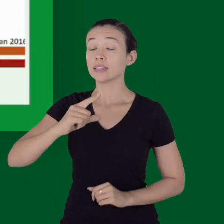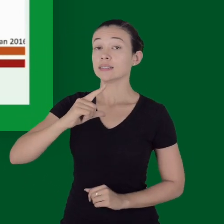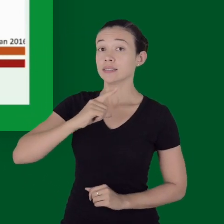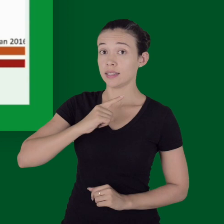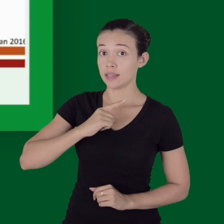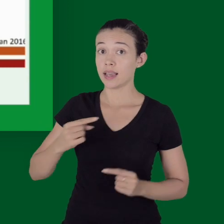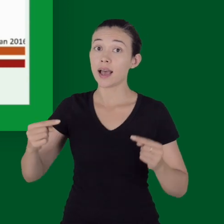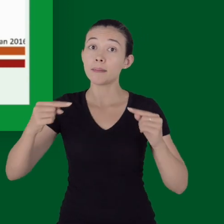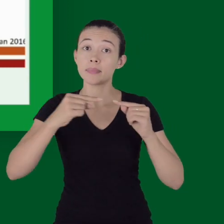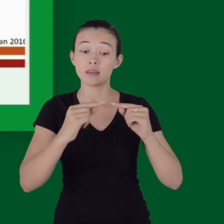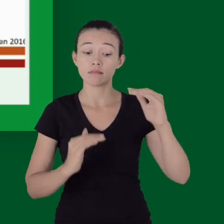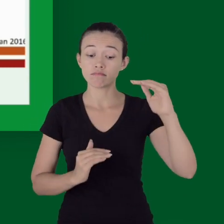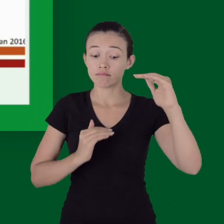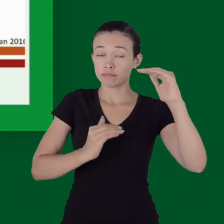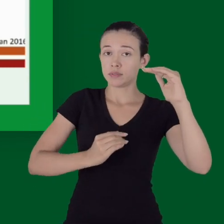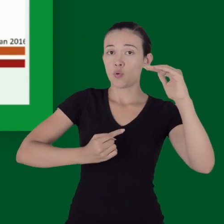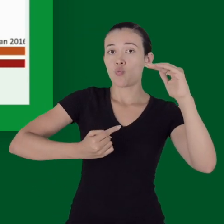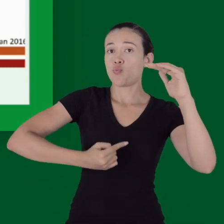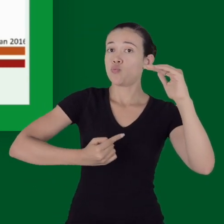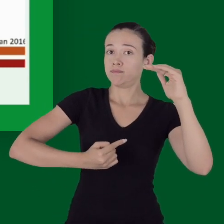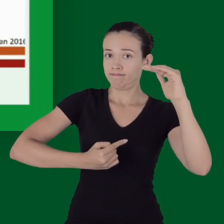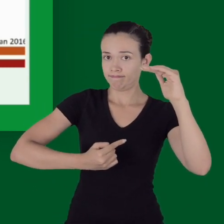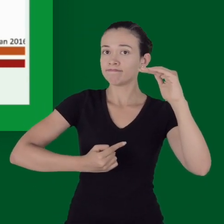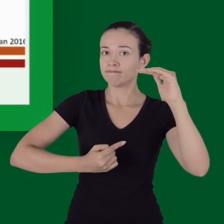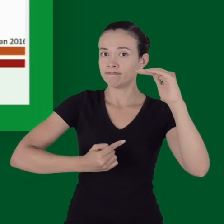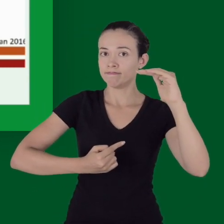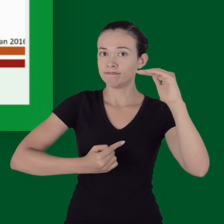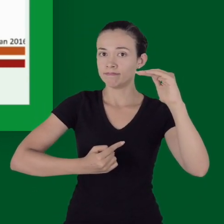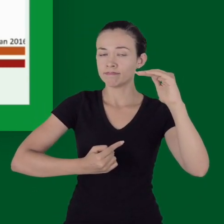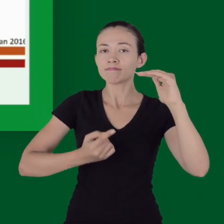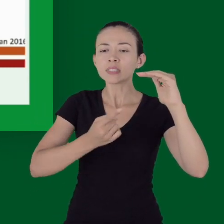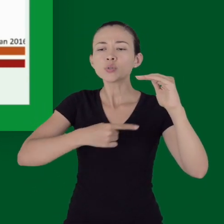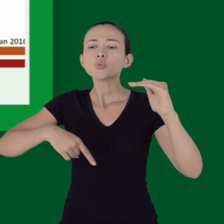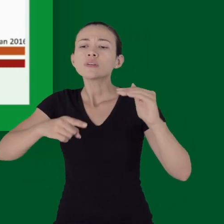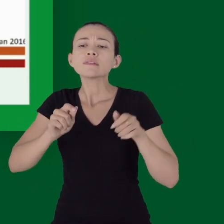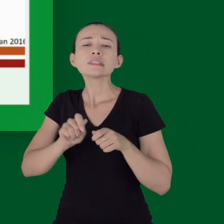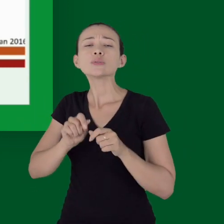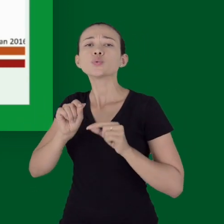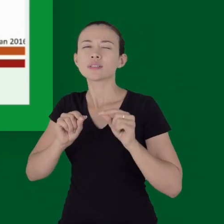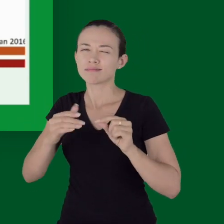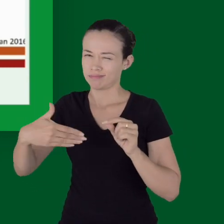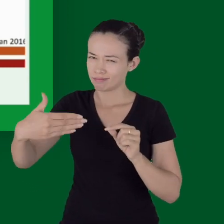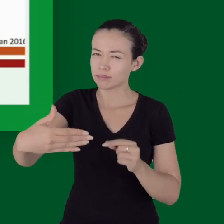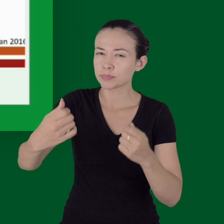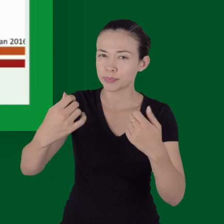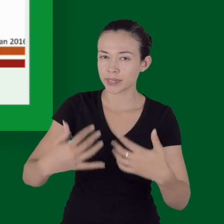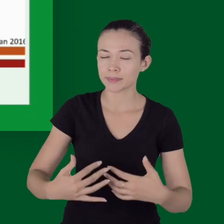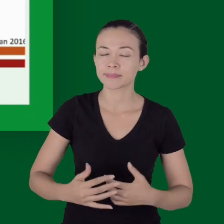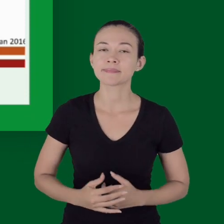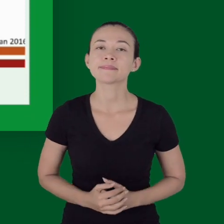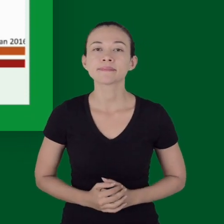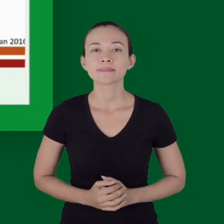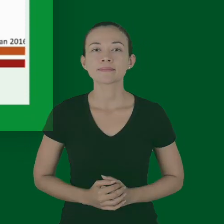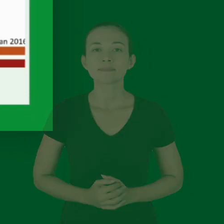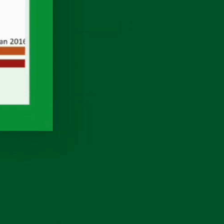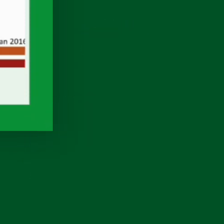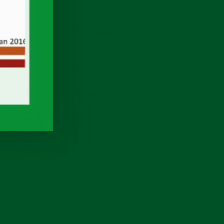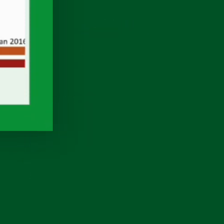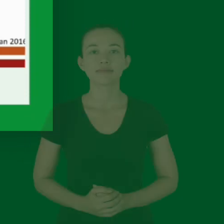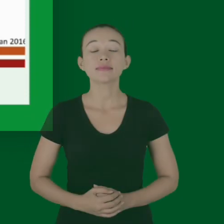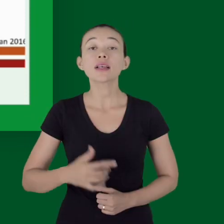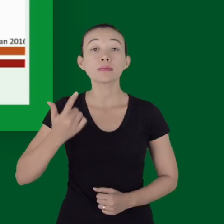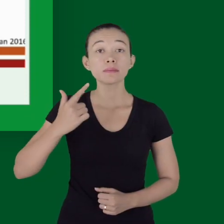tem tosse, ele é classificado como grau 1. E na frente a gente vai falar a conduta de cada um desses graus,